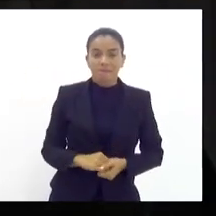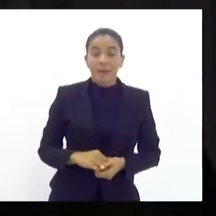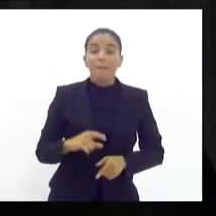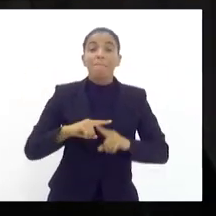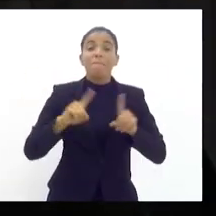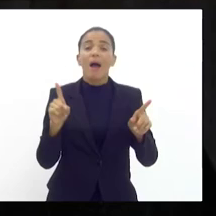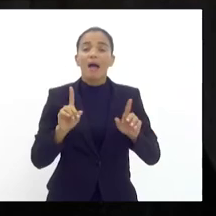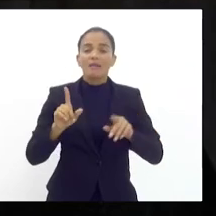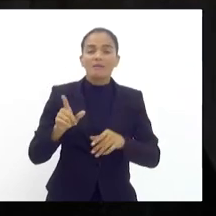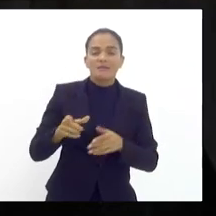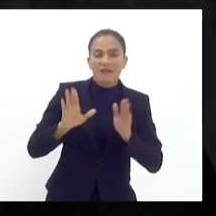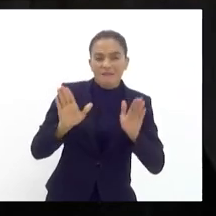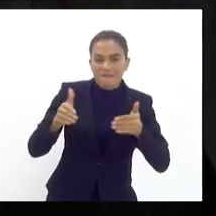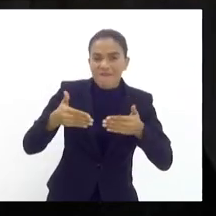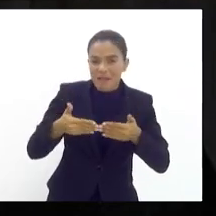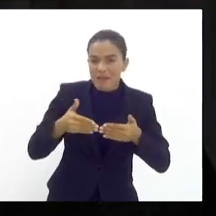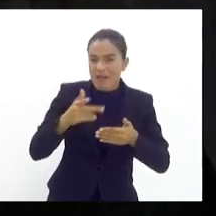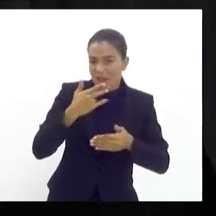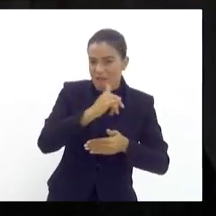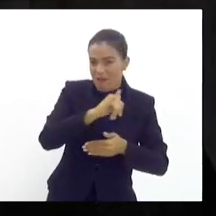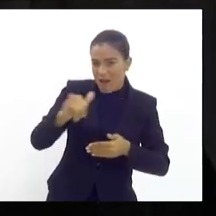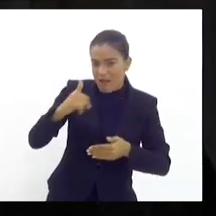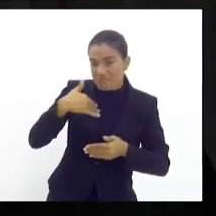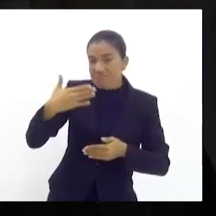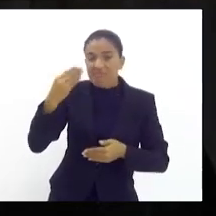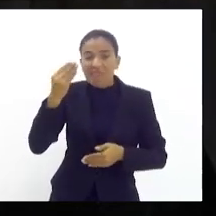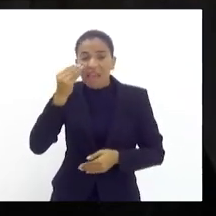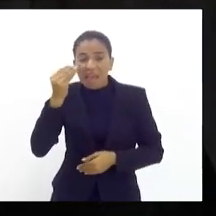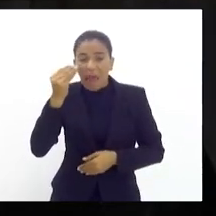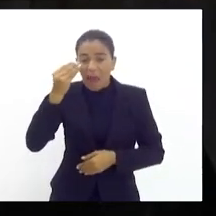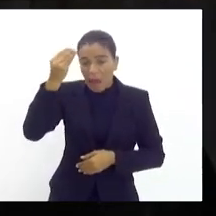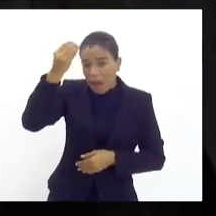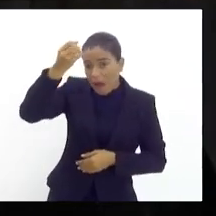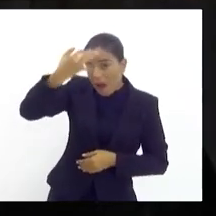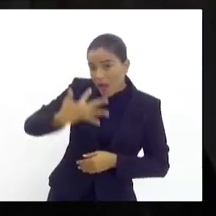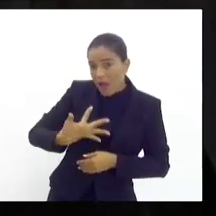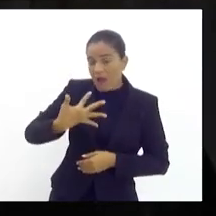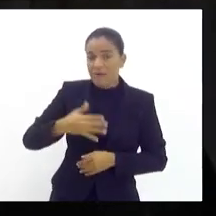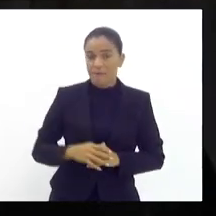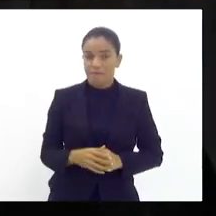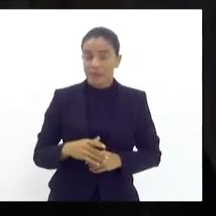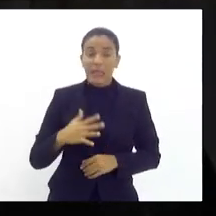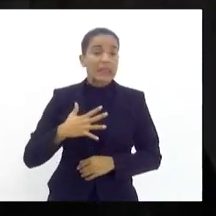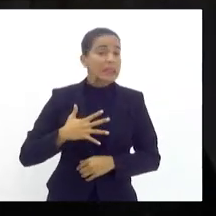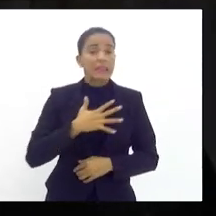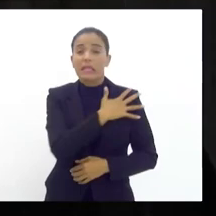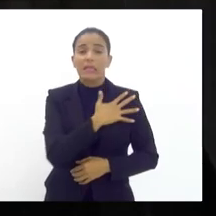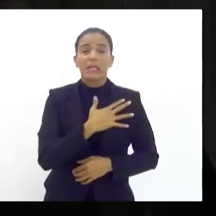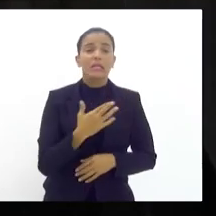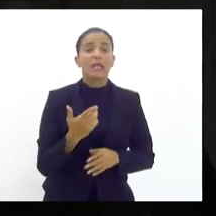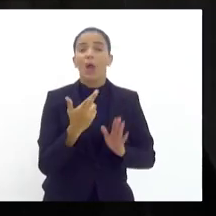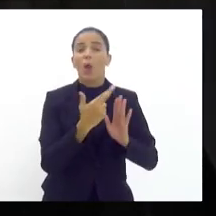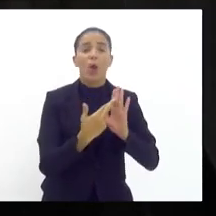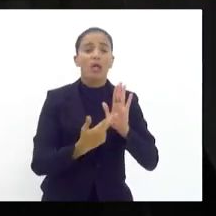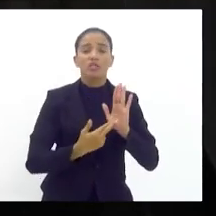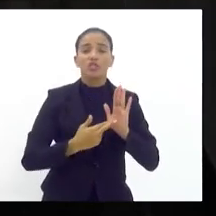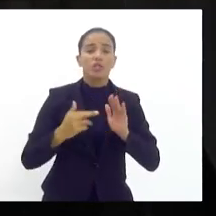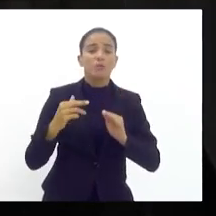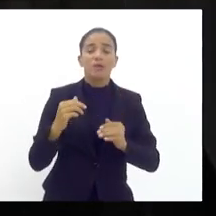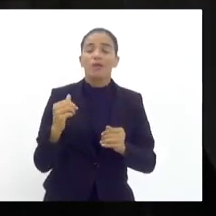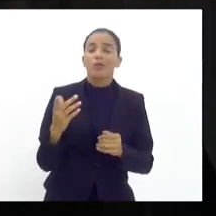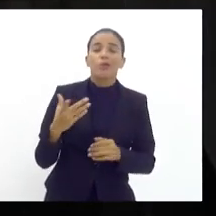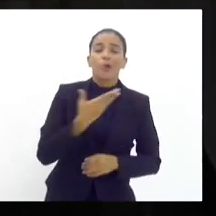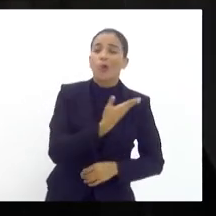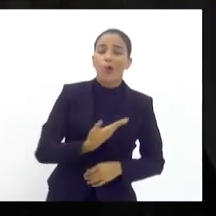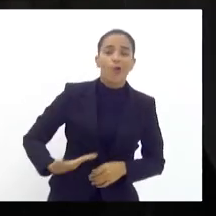antes de finalizar eu vou falar algo para ver se vocês conseguem entender ditadura é um regime de governo onde o poder está